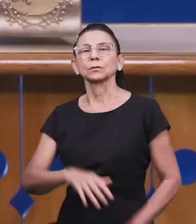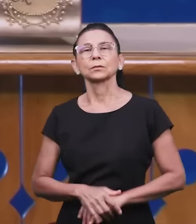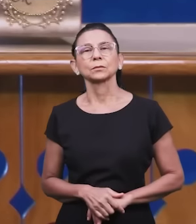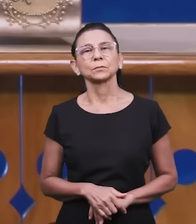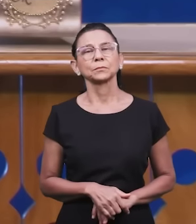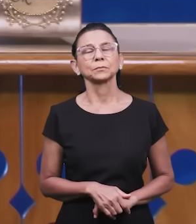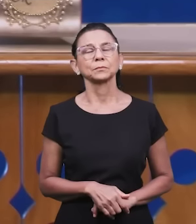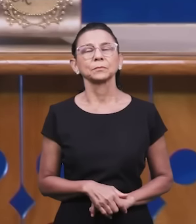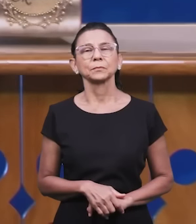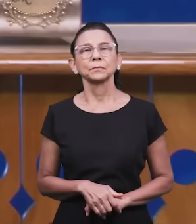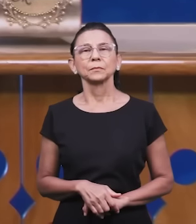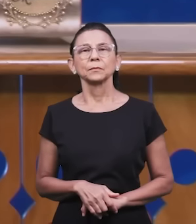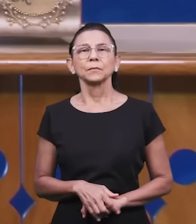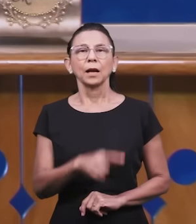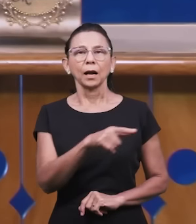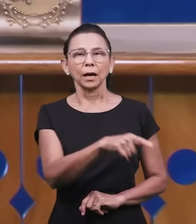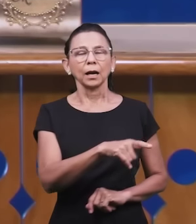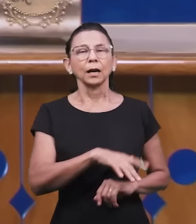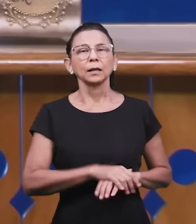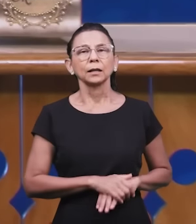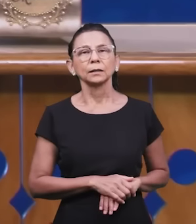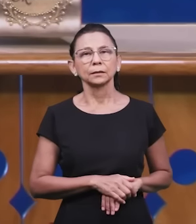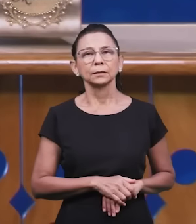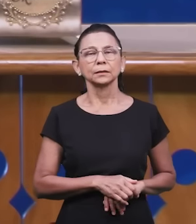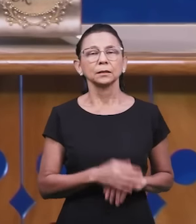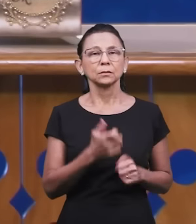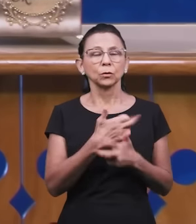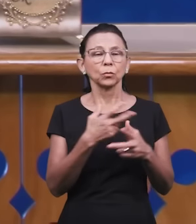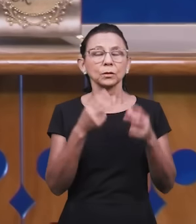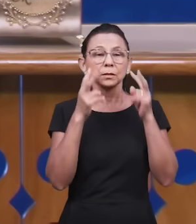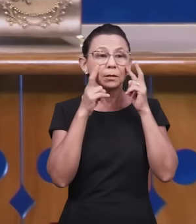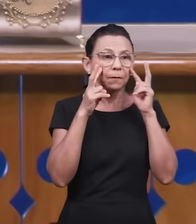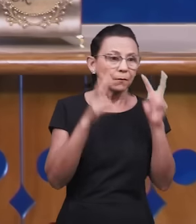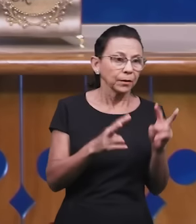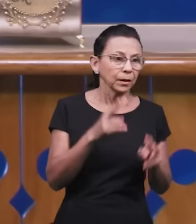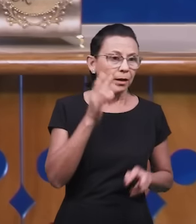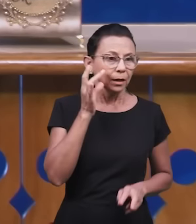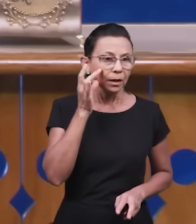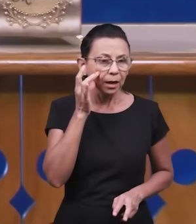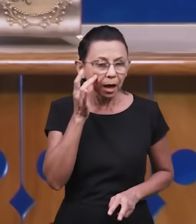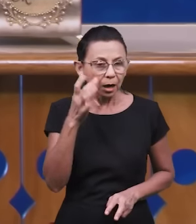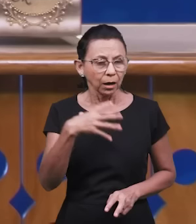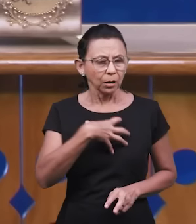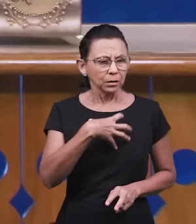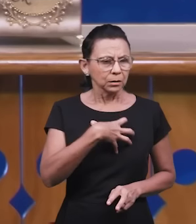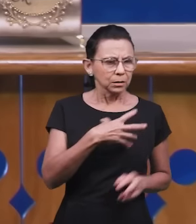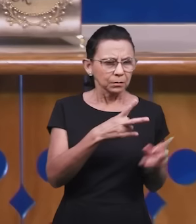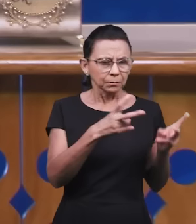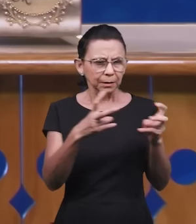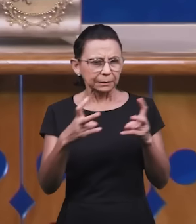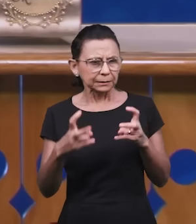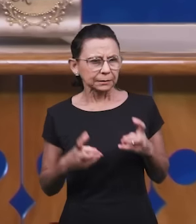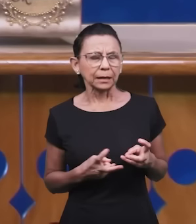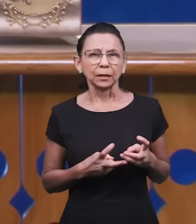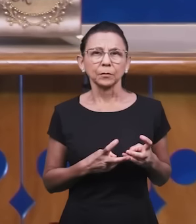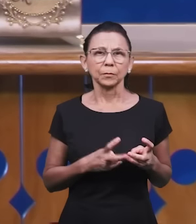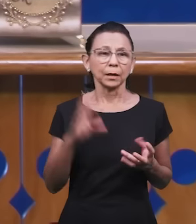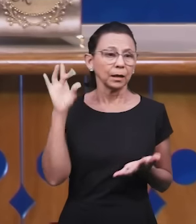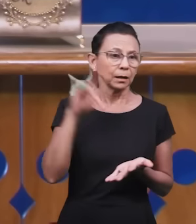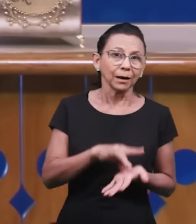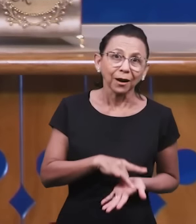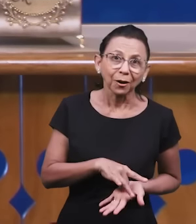Nessa obra criadora é a matéria, é aquilo que o olho viu, é aquilo que os nossos sentidos percebem, é aquilo